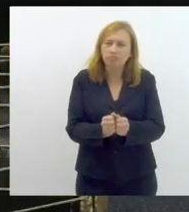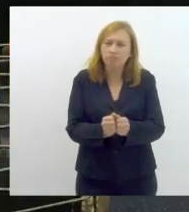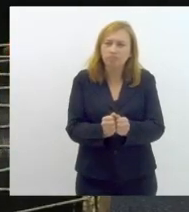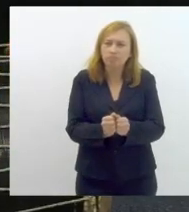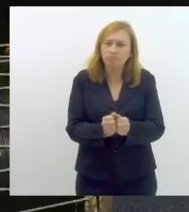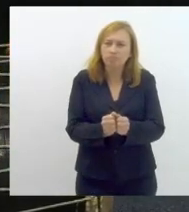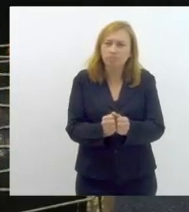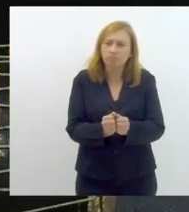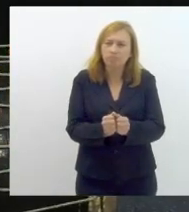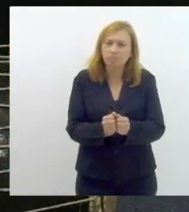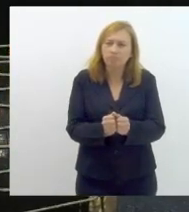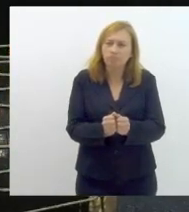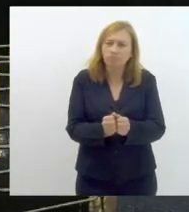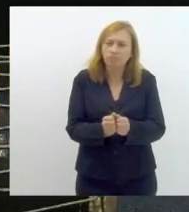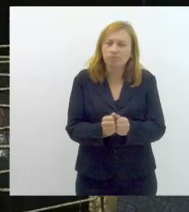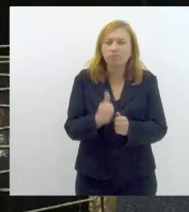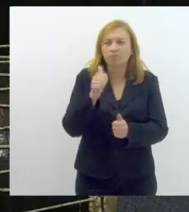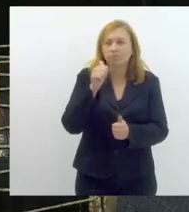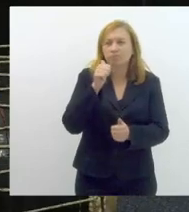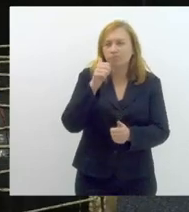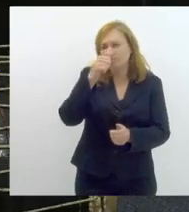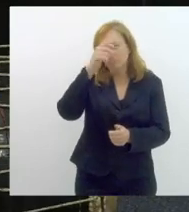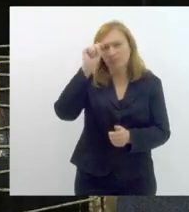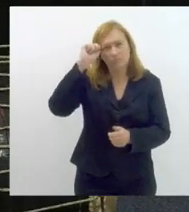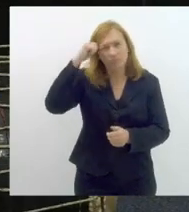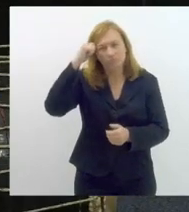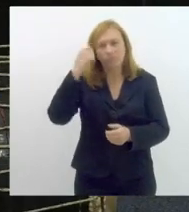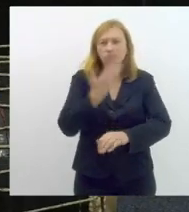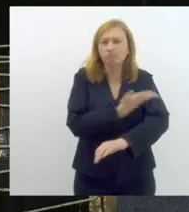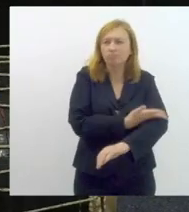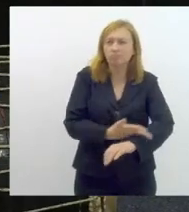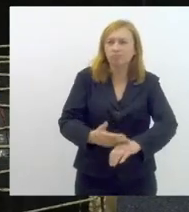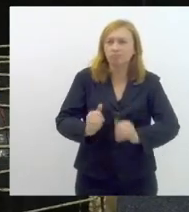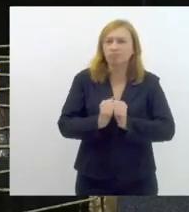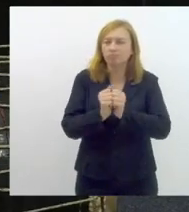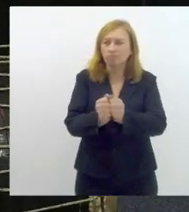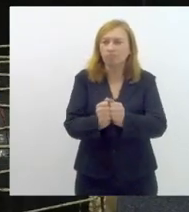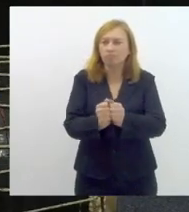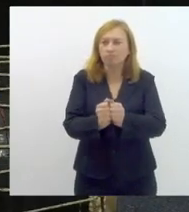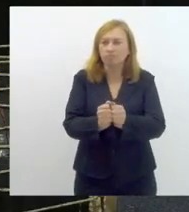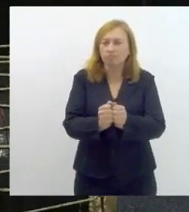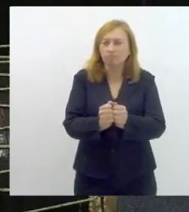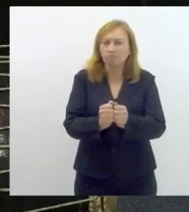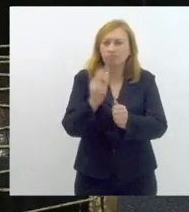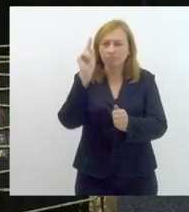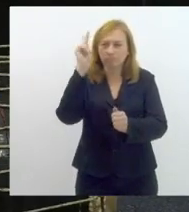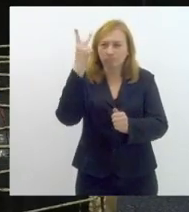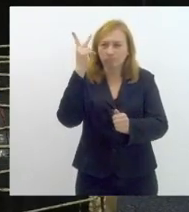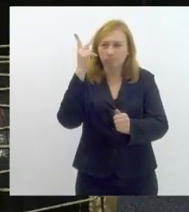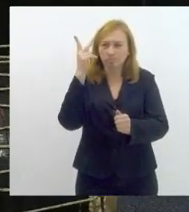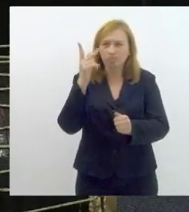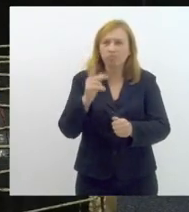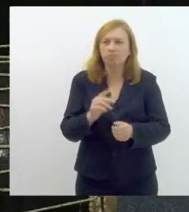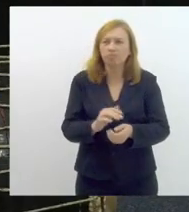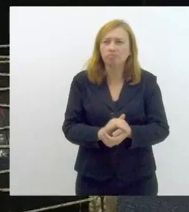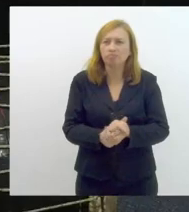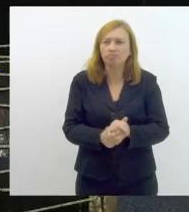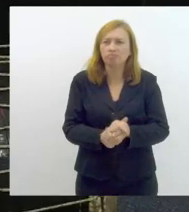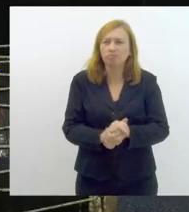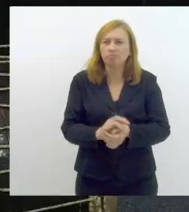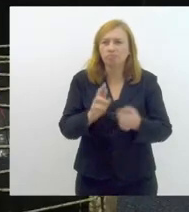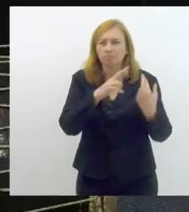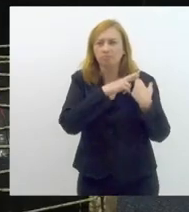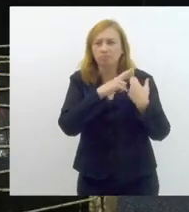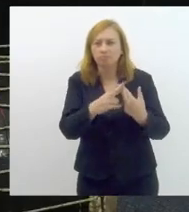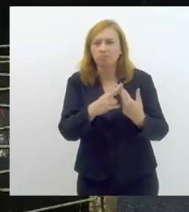brancos e negros, levando uma história juntos. Isso não é responsabilidade do negro,